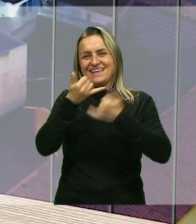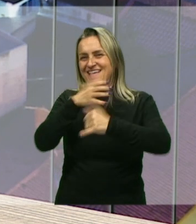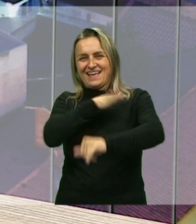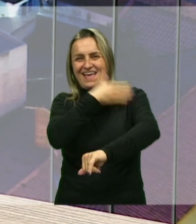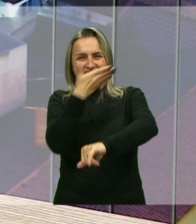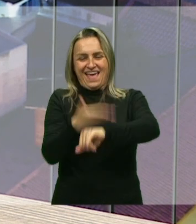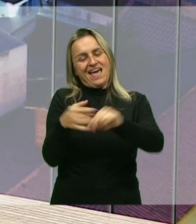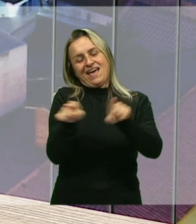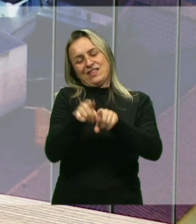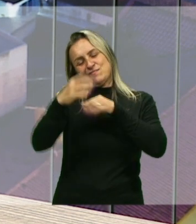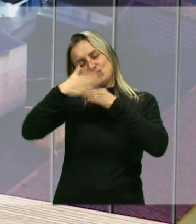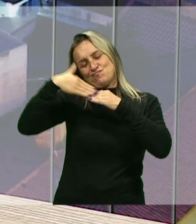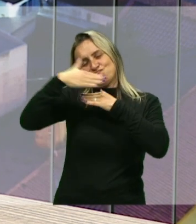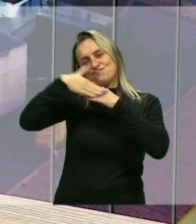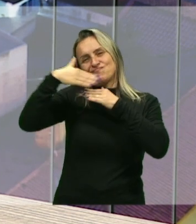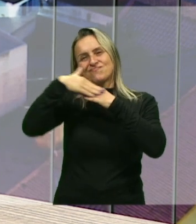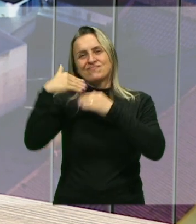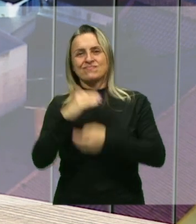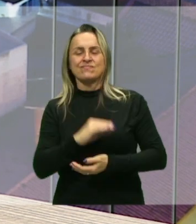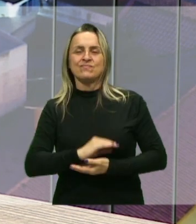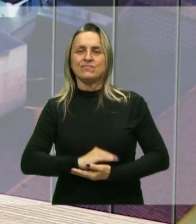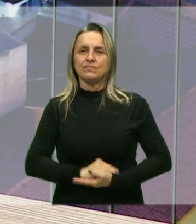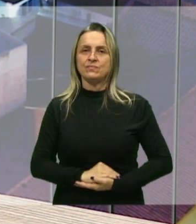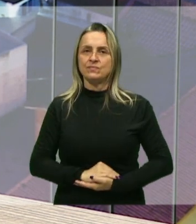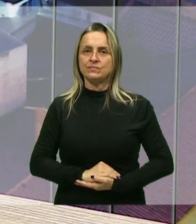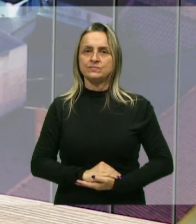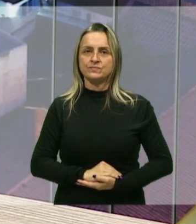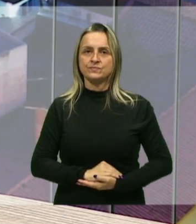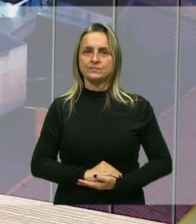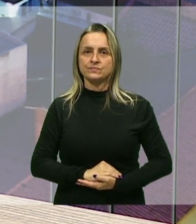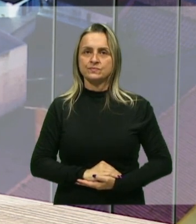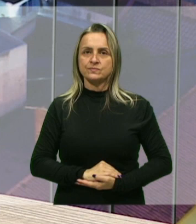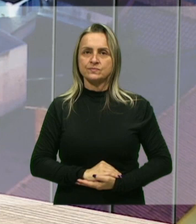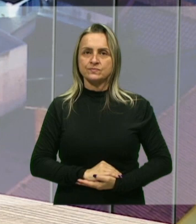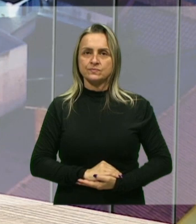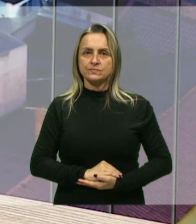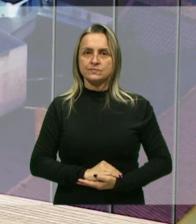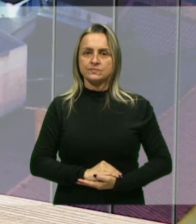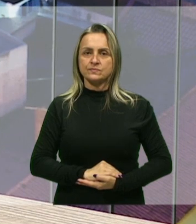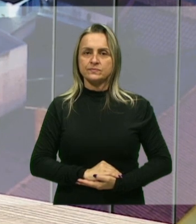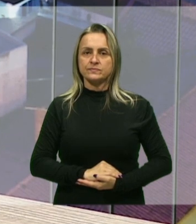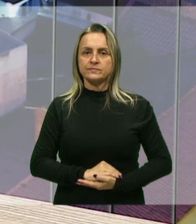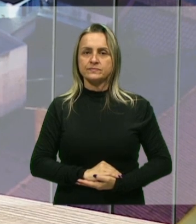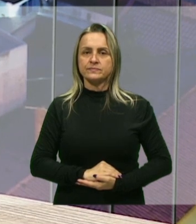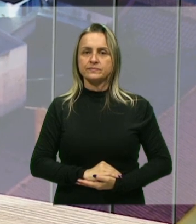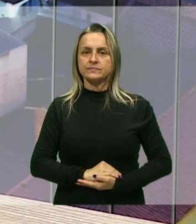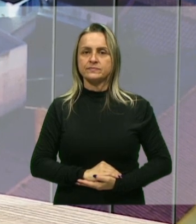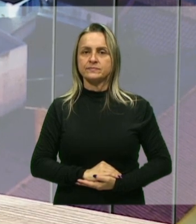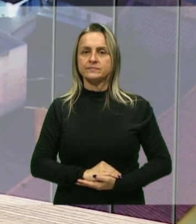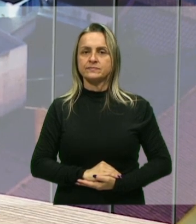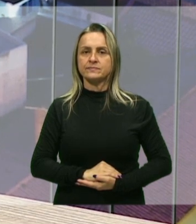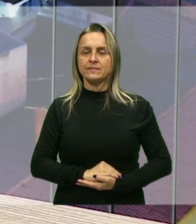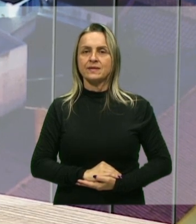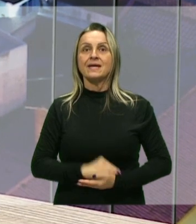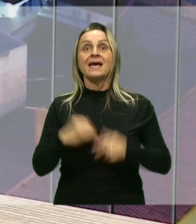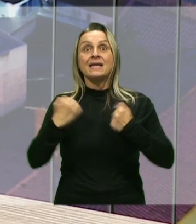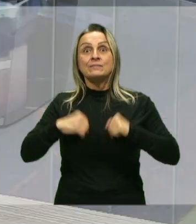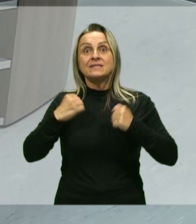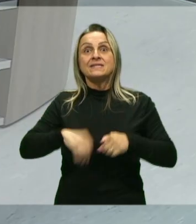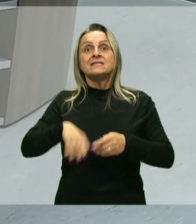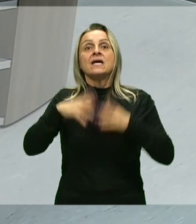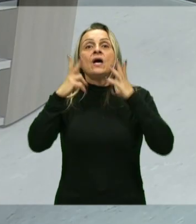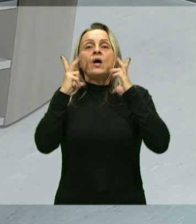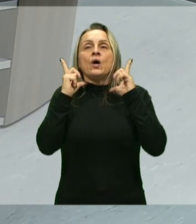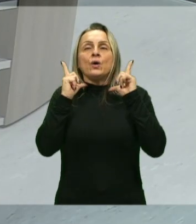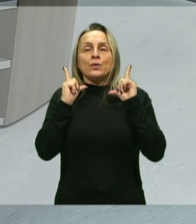vamos lá brincar, vamos brincar com a gente. Então, acaba que ela, enquanto ela não tira essa ansiedade dela de brincar, chegando